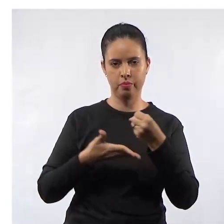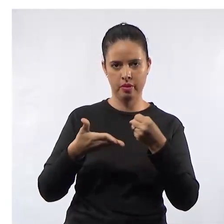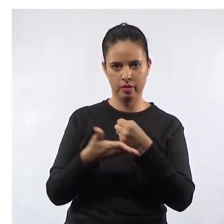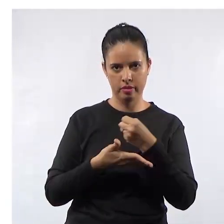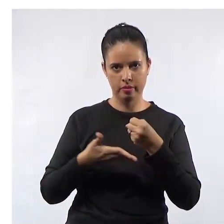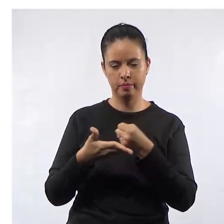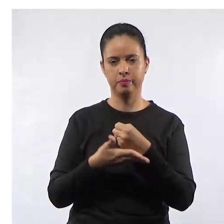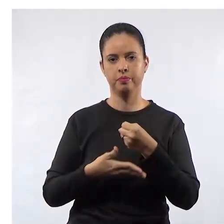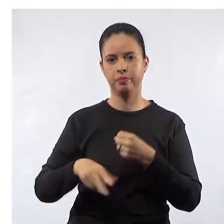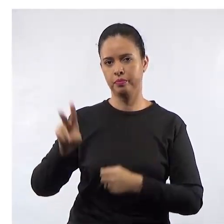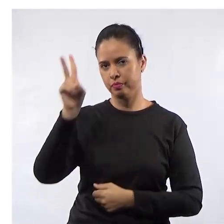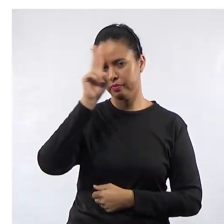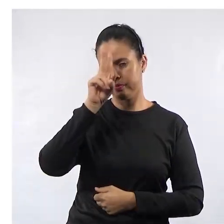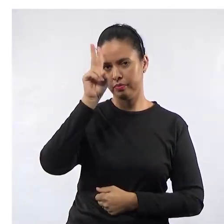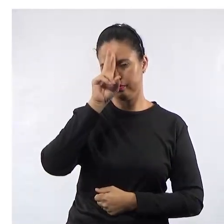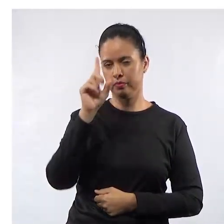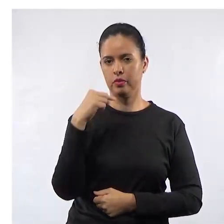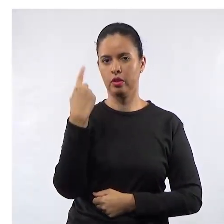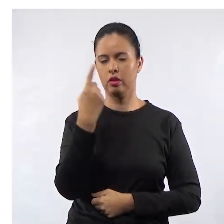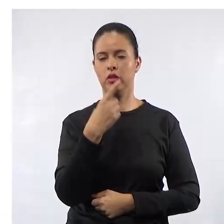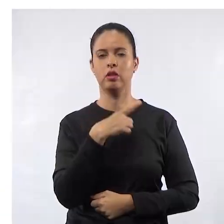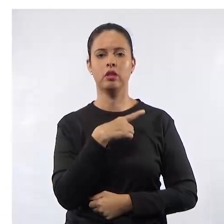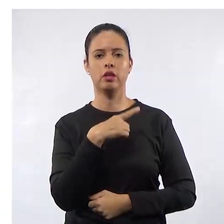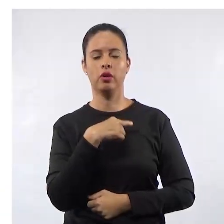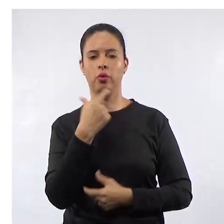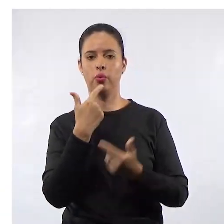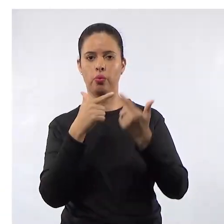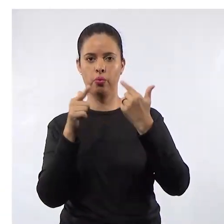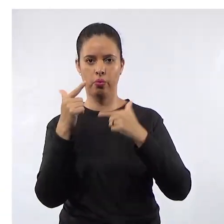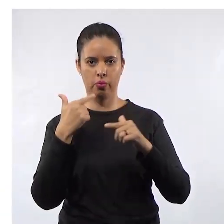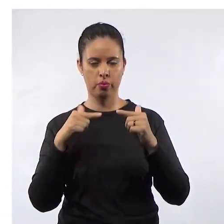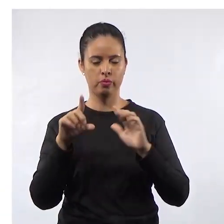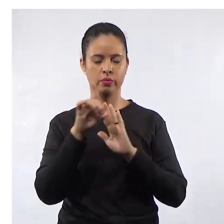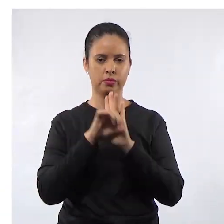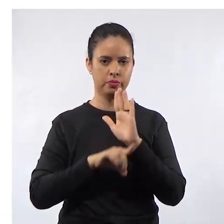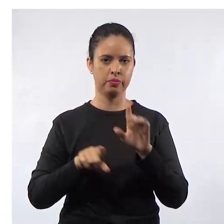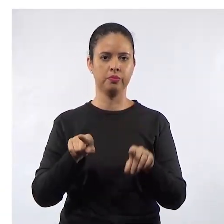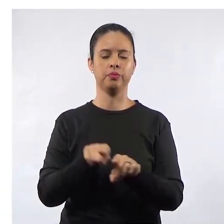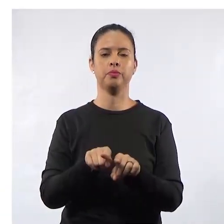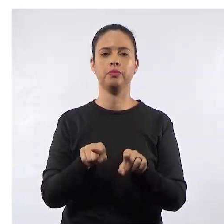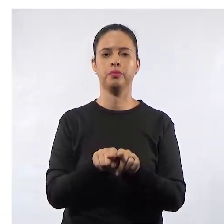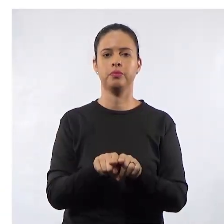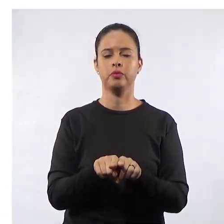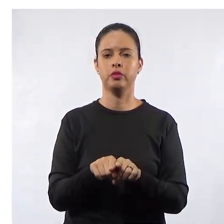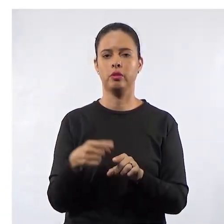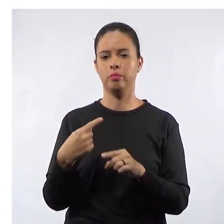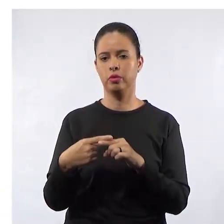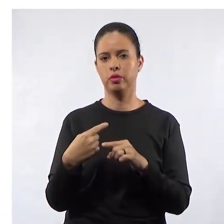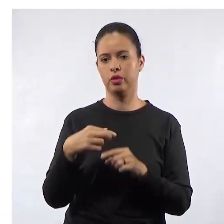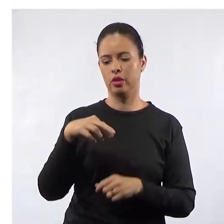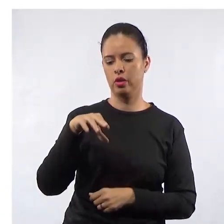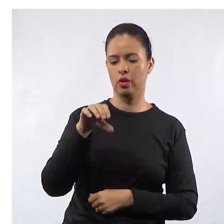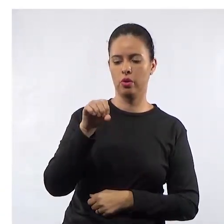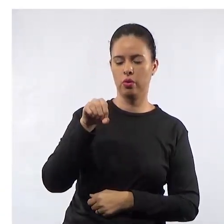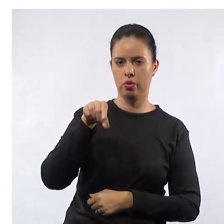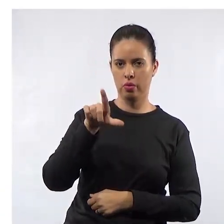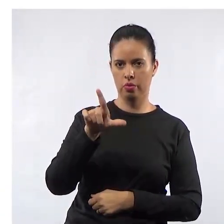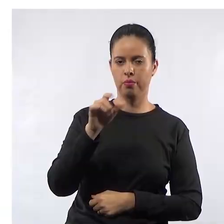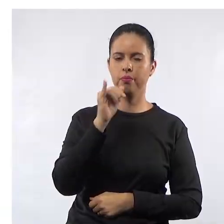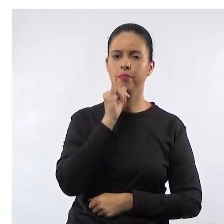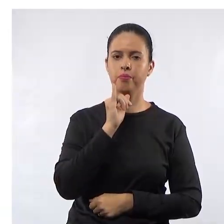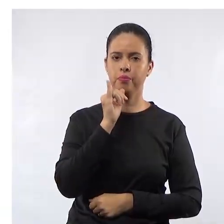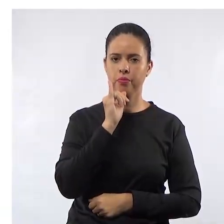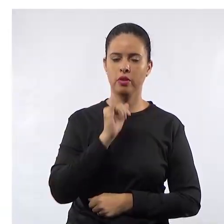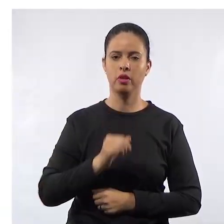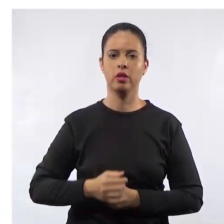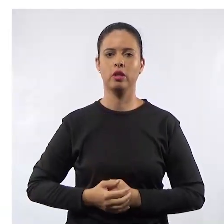de direitos básicos do consumidor, tá? Lembrando que nós podemos ter outros direitos também, tá certo? Porque é